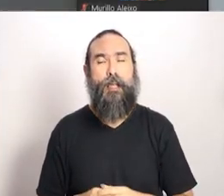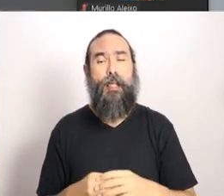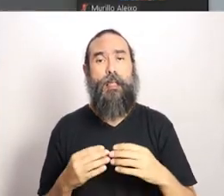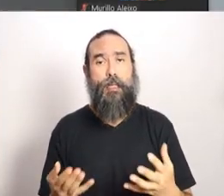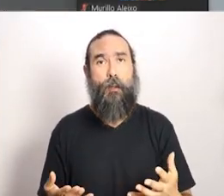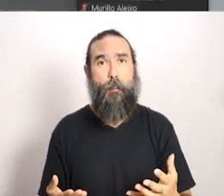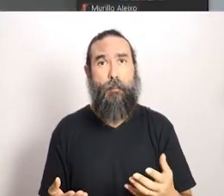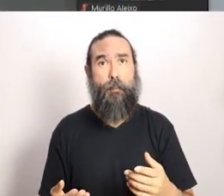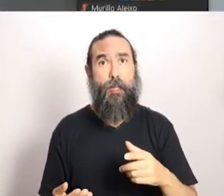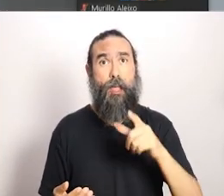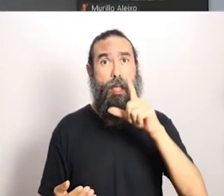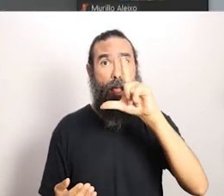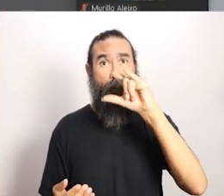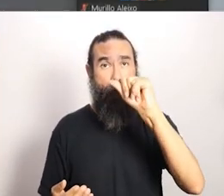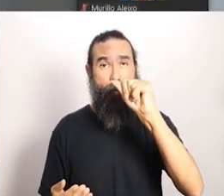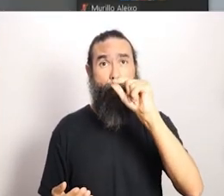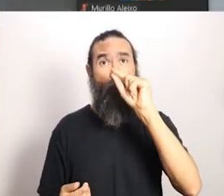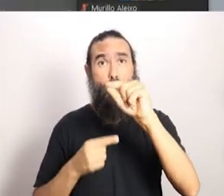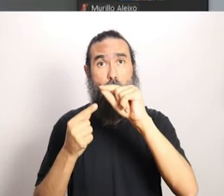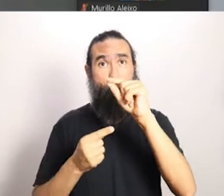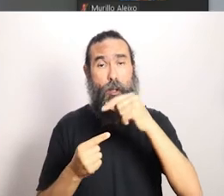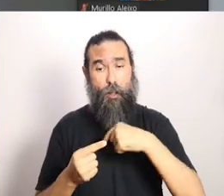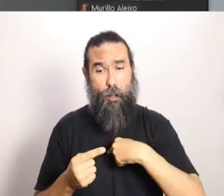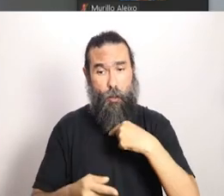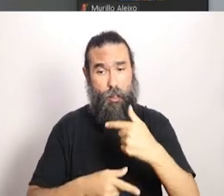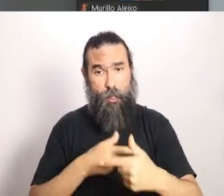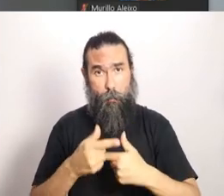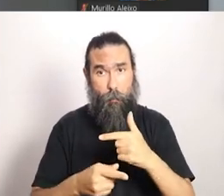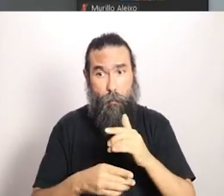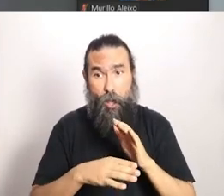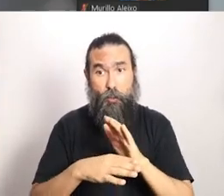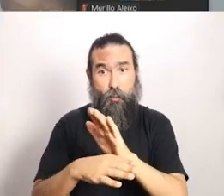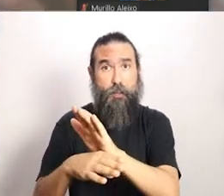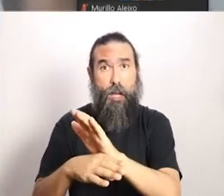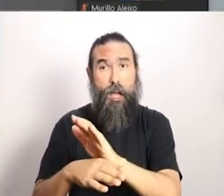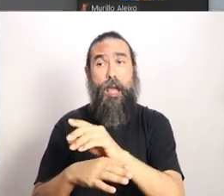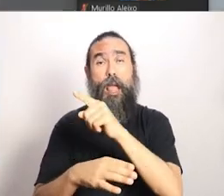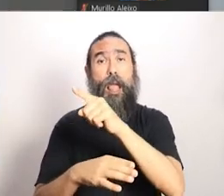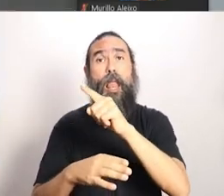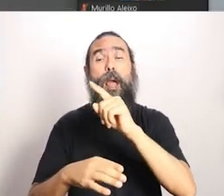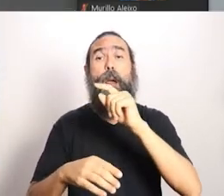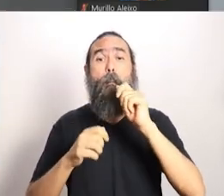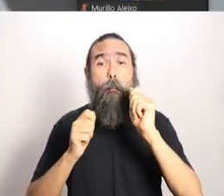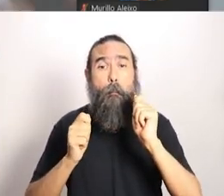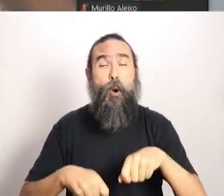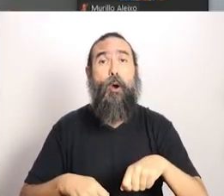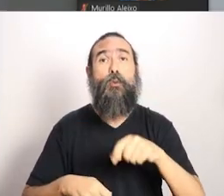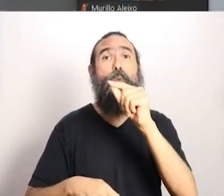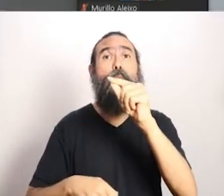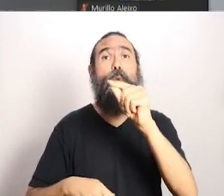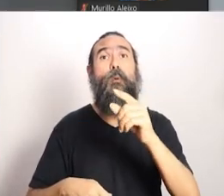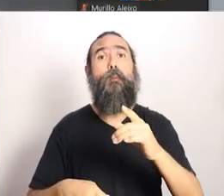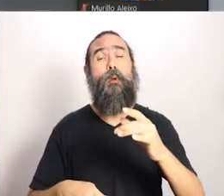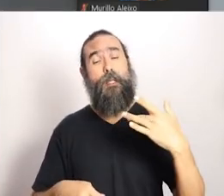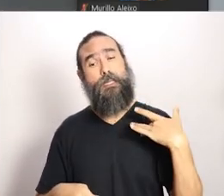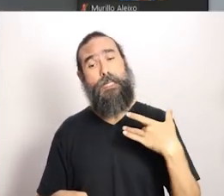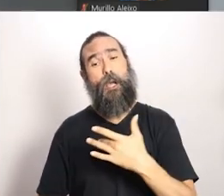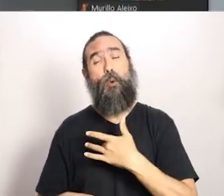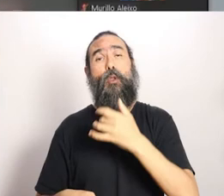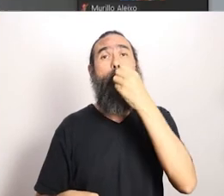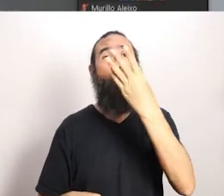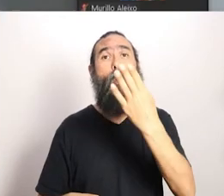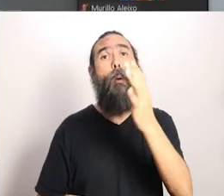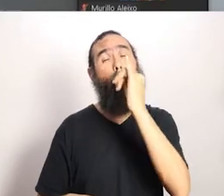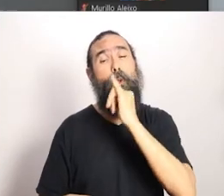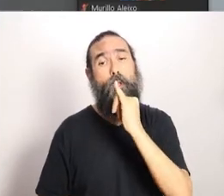disso, que ela tenha uma qualidade de vida, né? Se ela precisar de uma assistência médica, ela possa financiar sua assistência